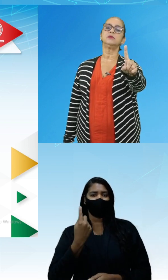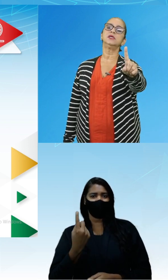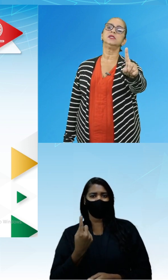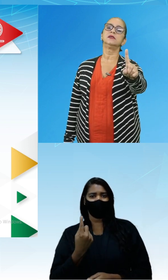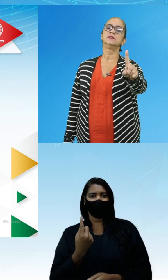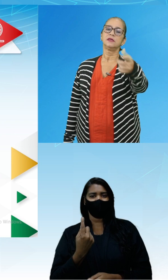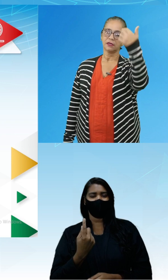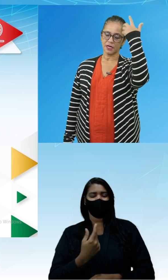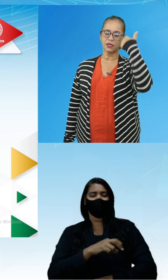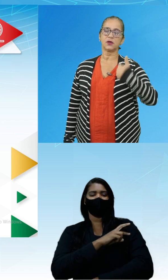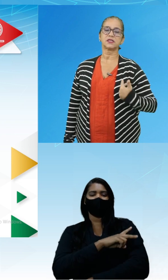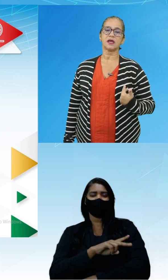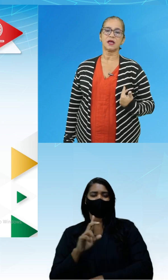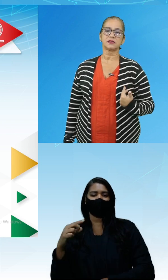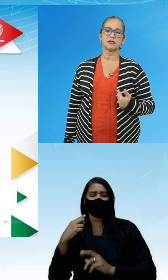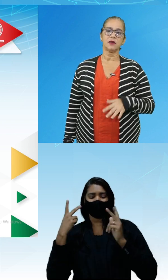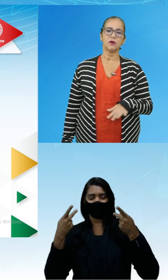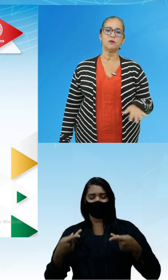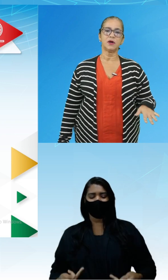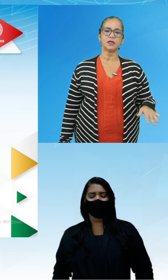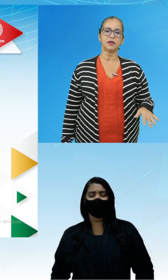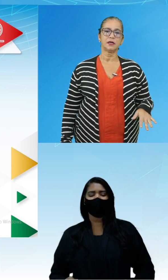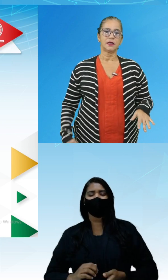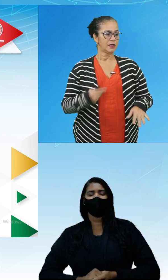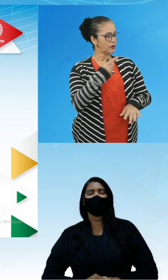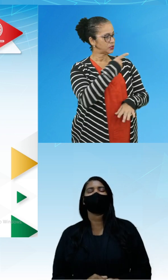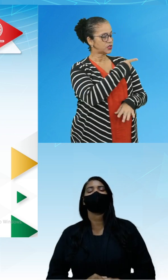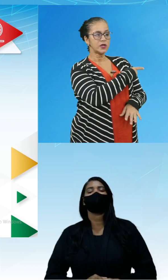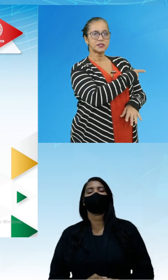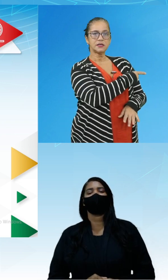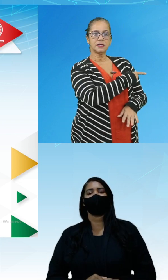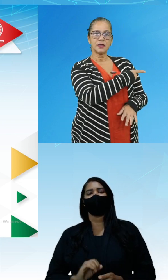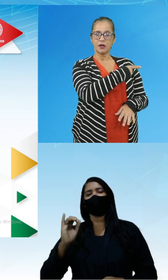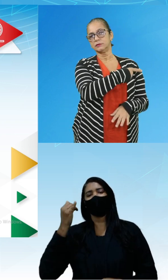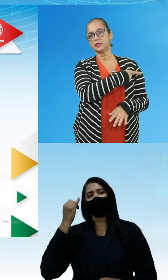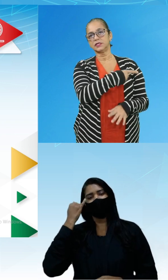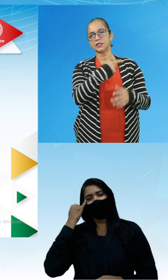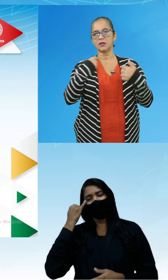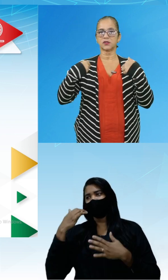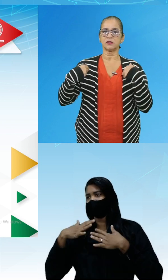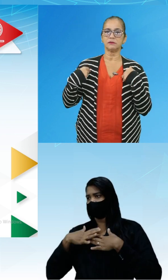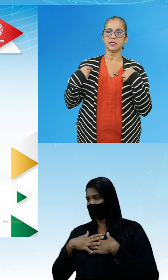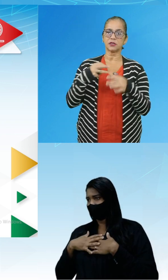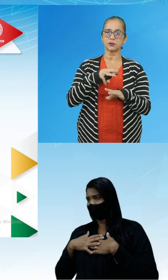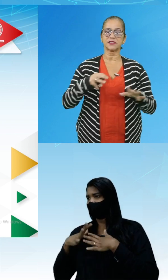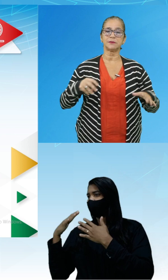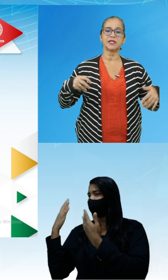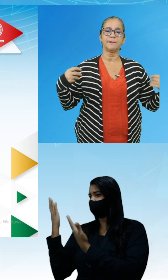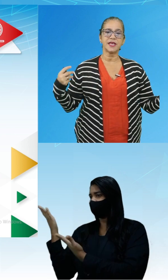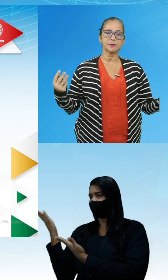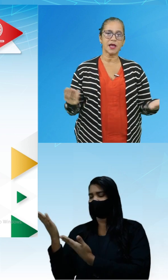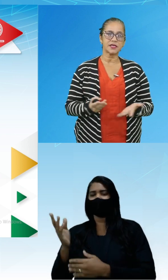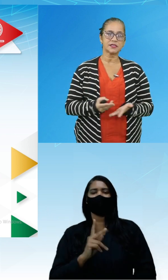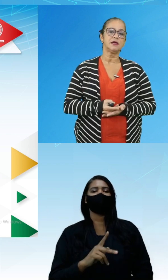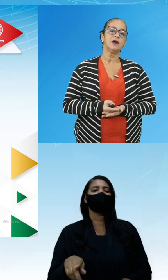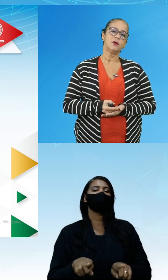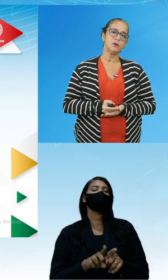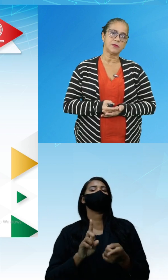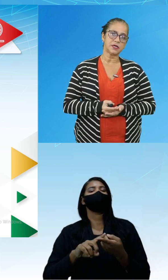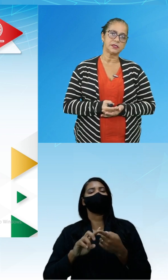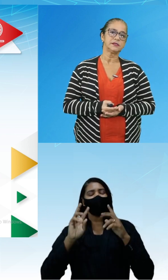raça humana, a nossa raça humana. Joyce é humana, eu sou humana, nós fazemos da mesma